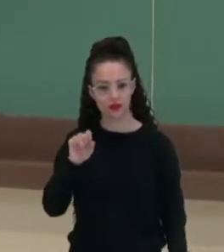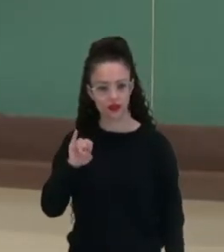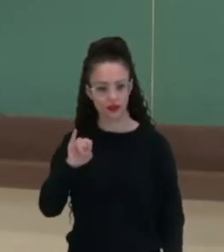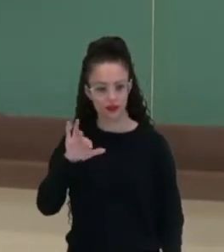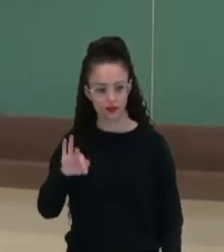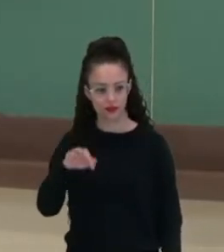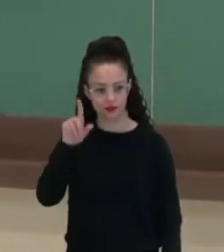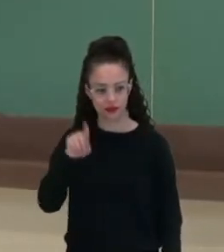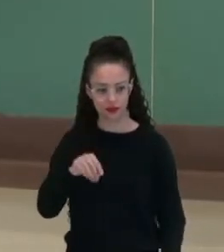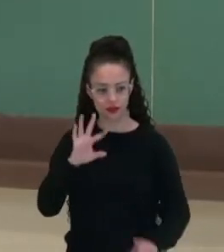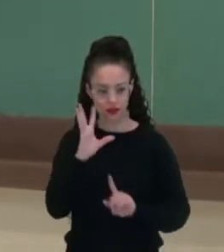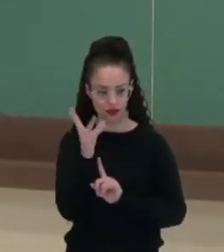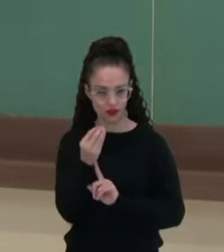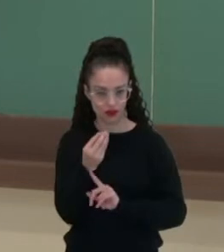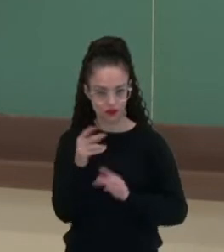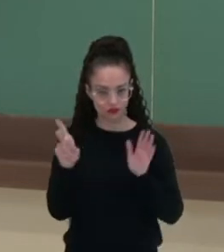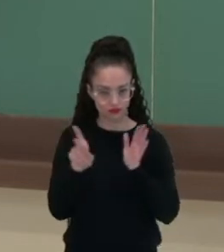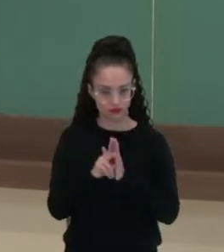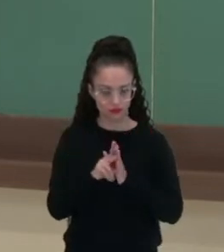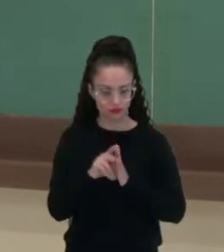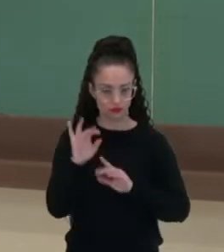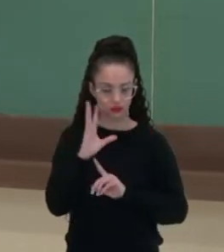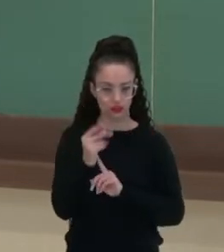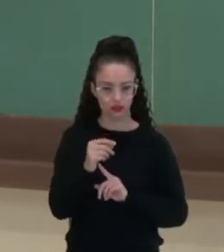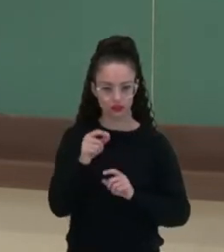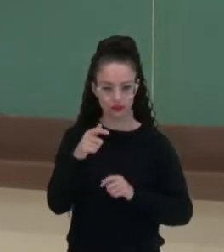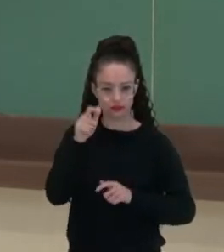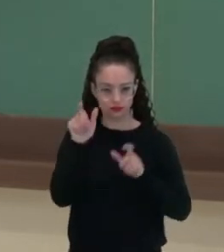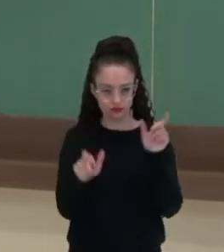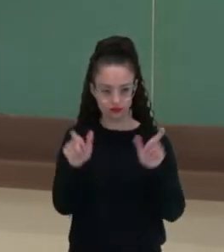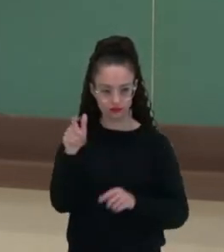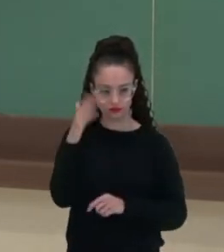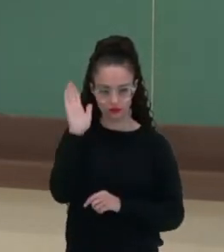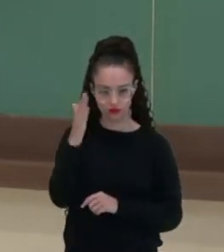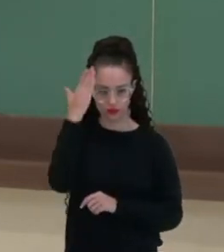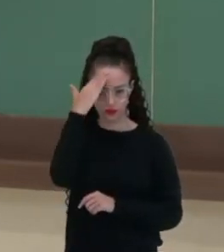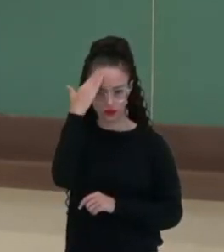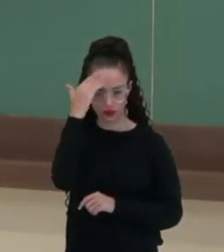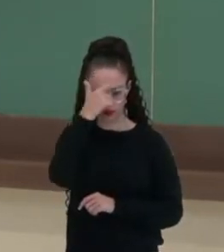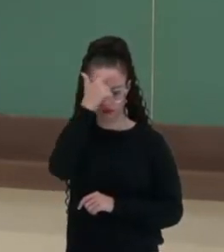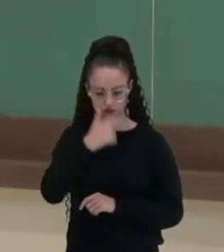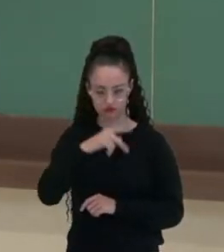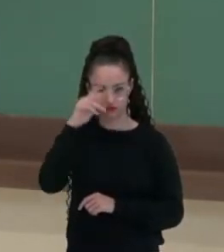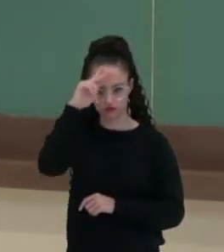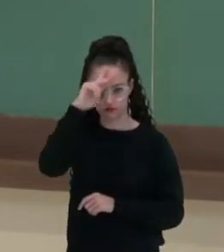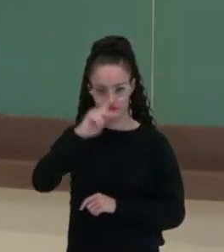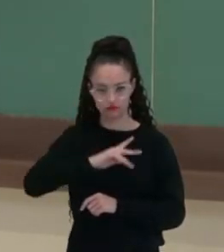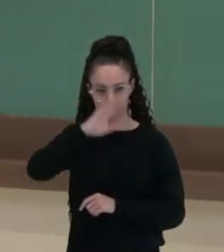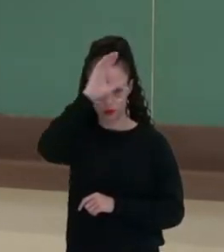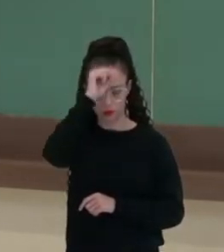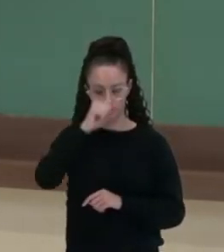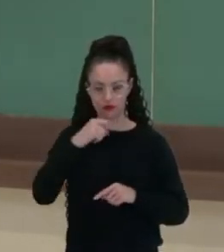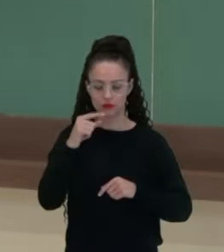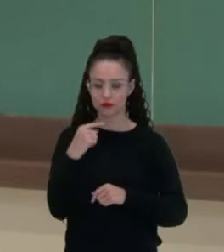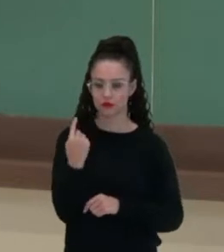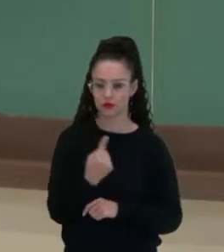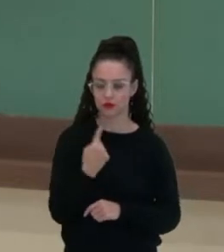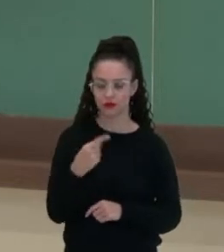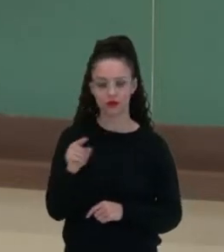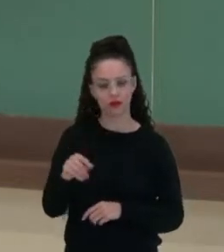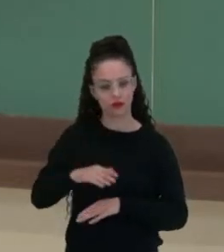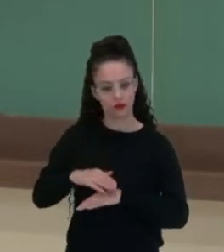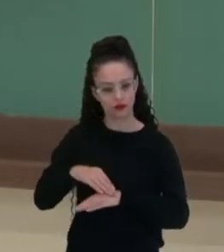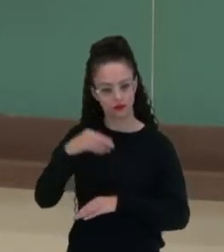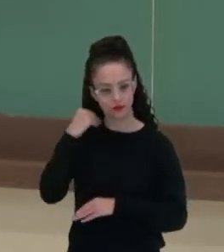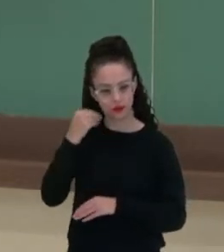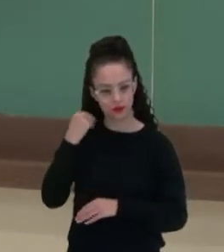uma arte feita por artistas autodidatas, né? Então, são artistas que foram experimentando ao